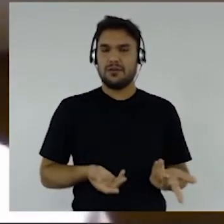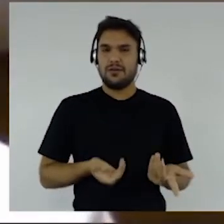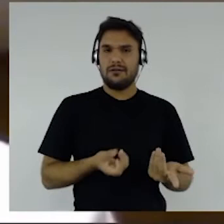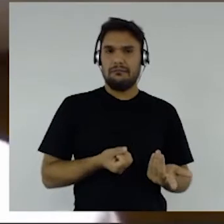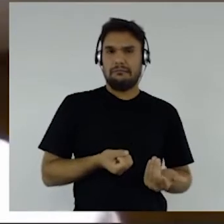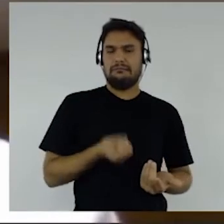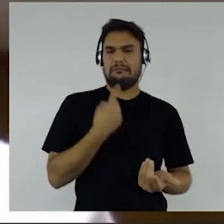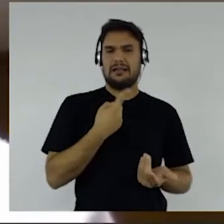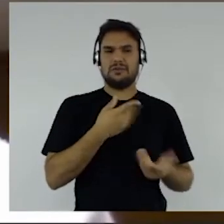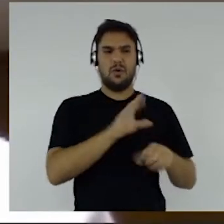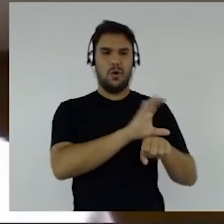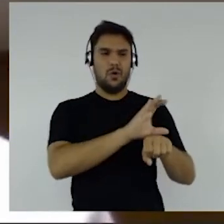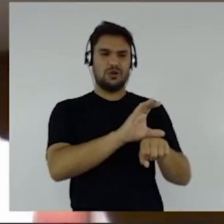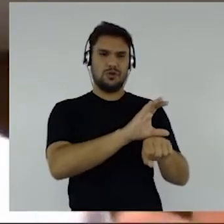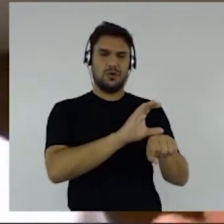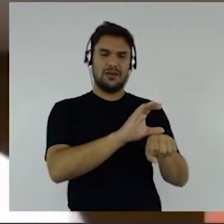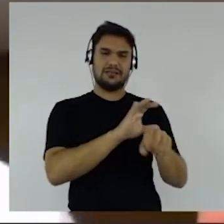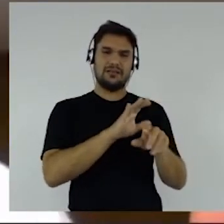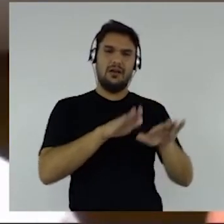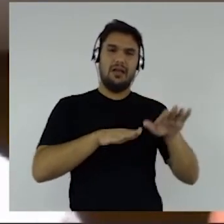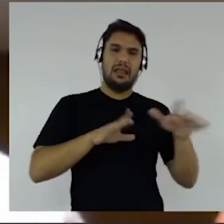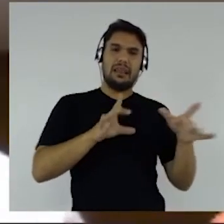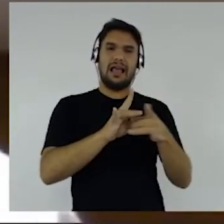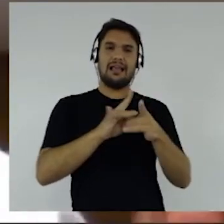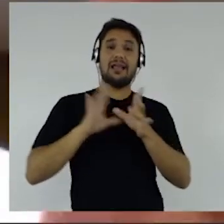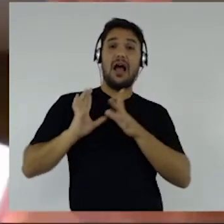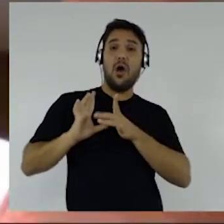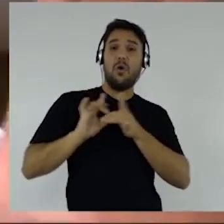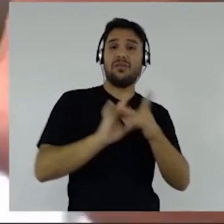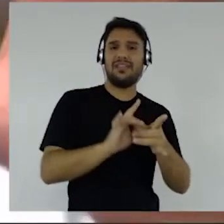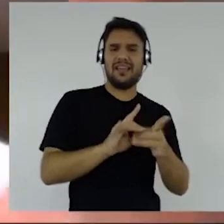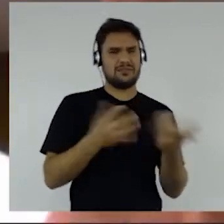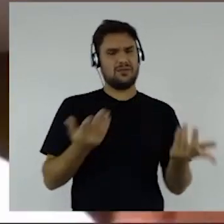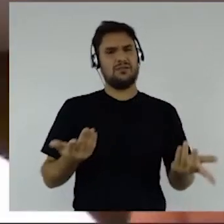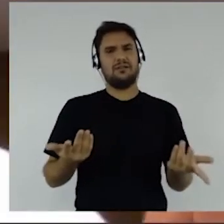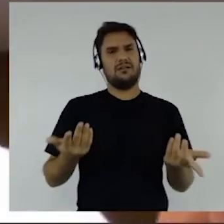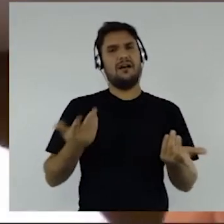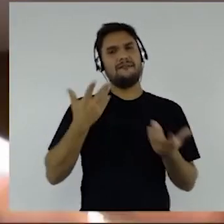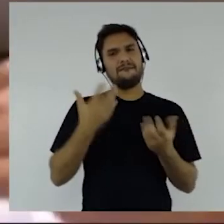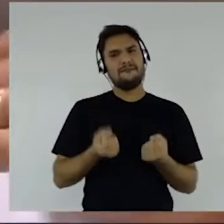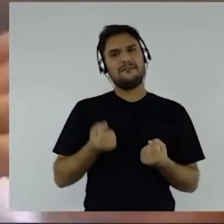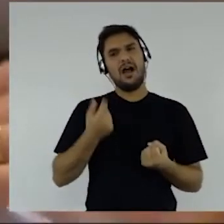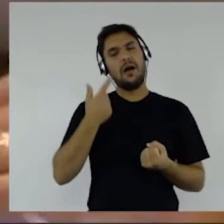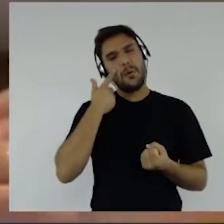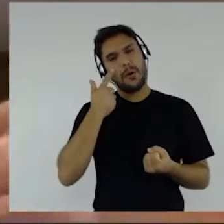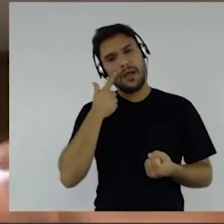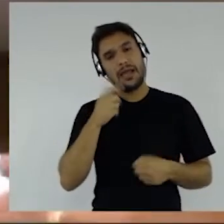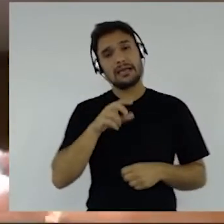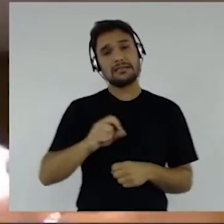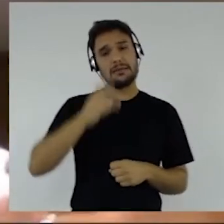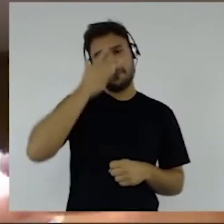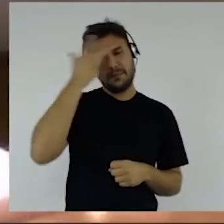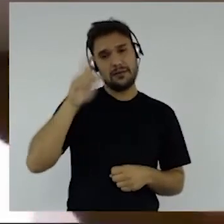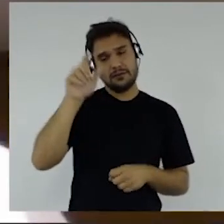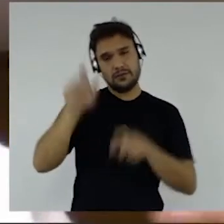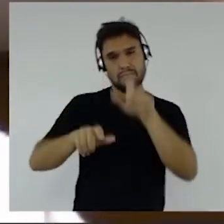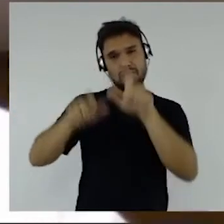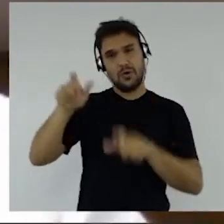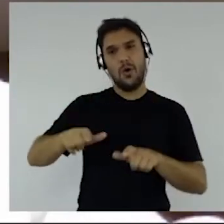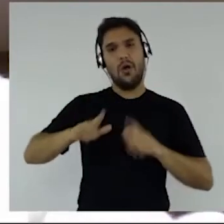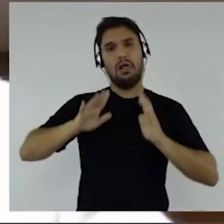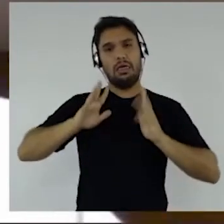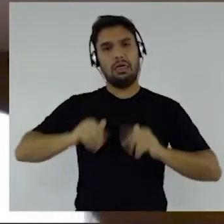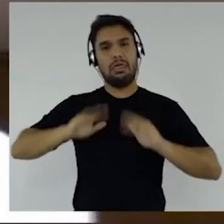desse constitucionalismo circunstancial, vamos permitir, então, que para preservar a integridade